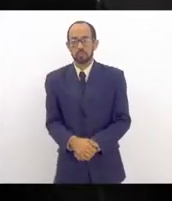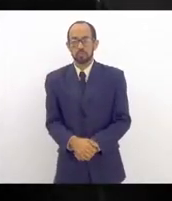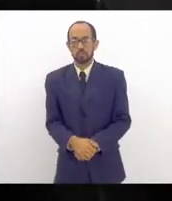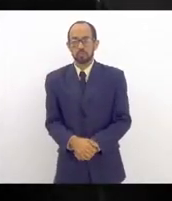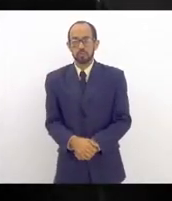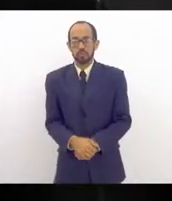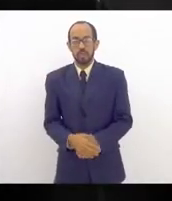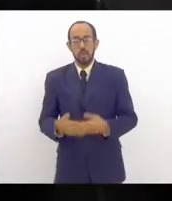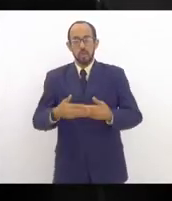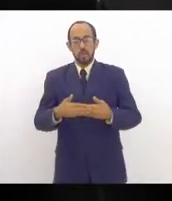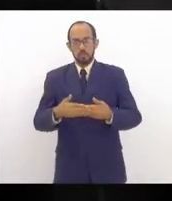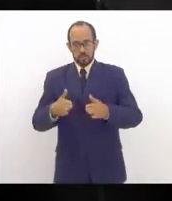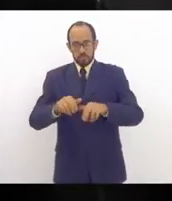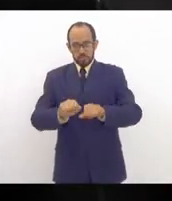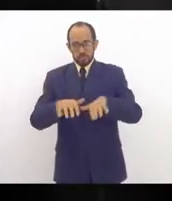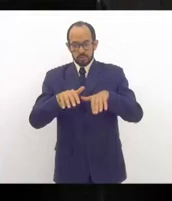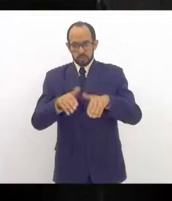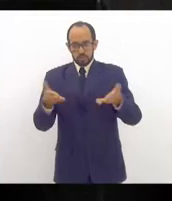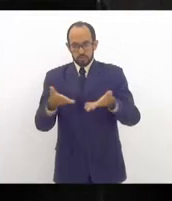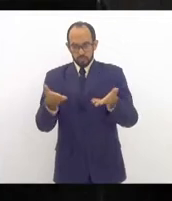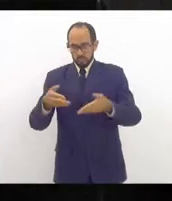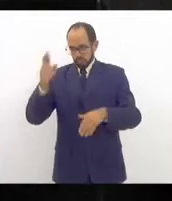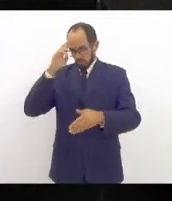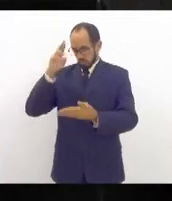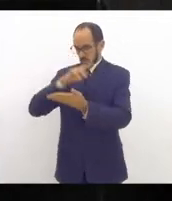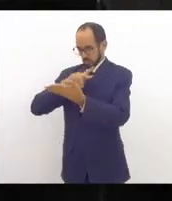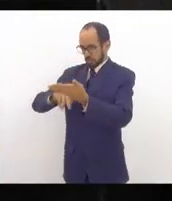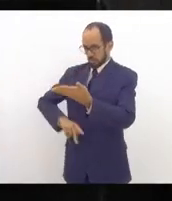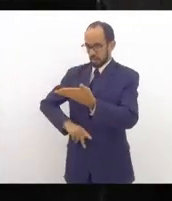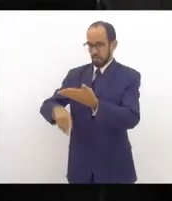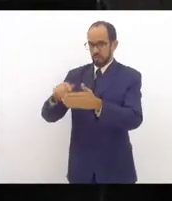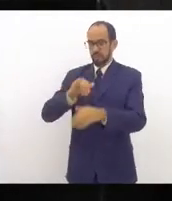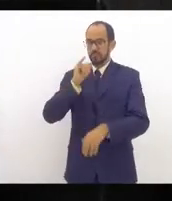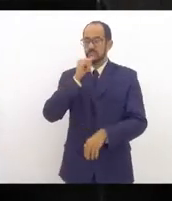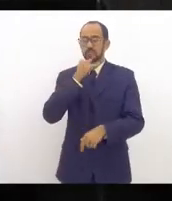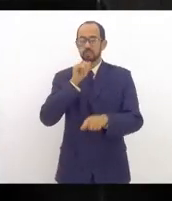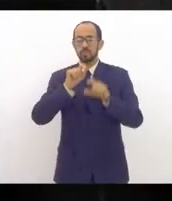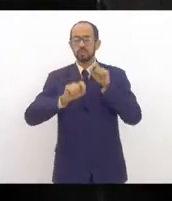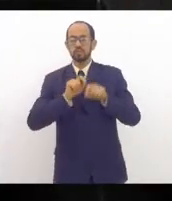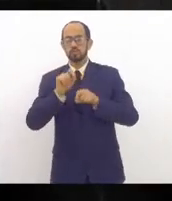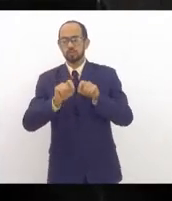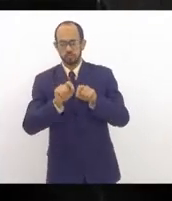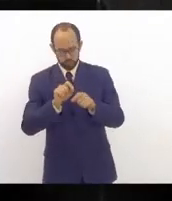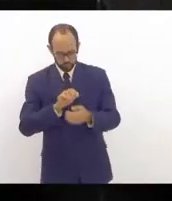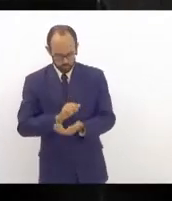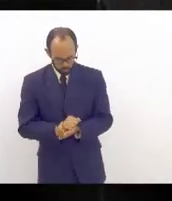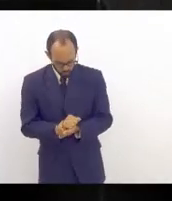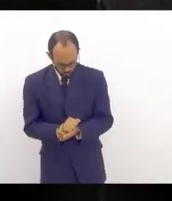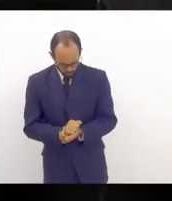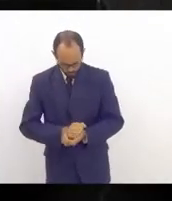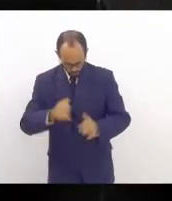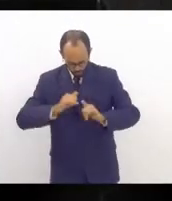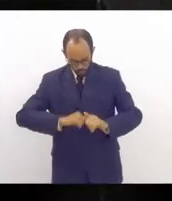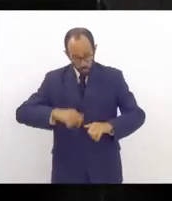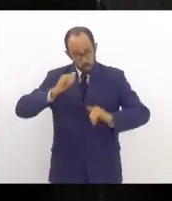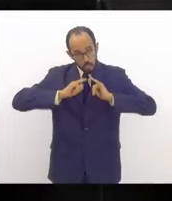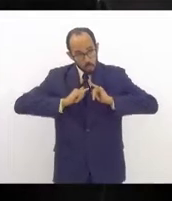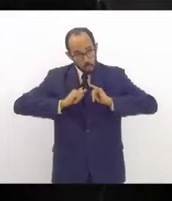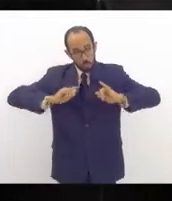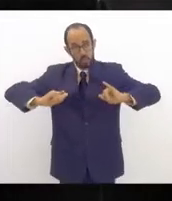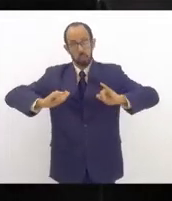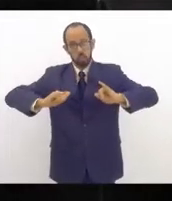vamos abrir a sessão de hoje senhor presidente infelizmente com mais uma